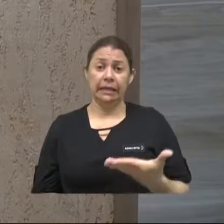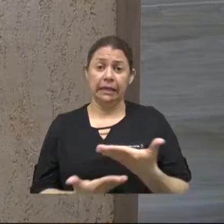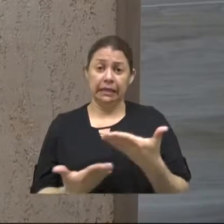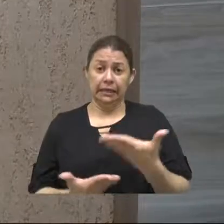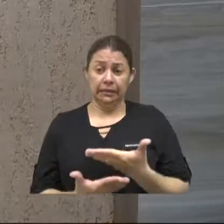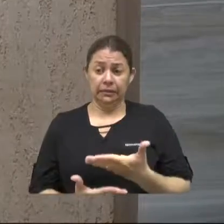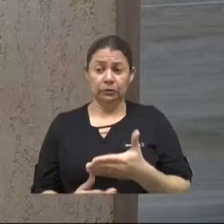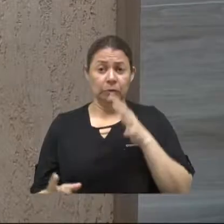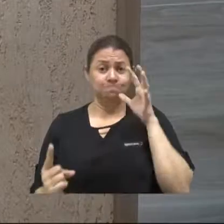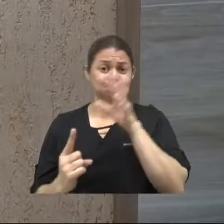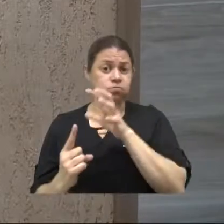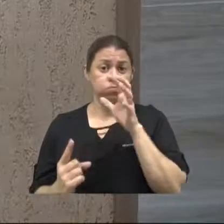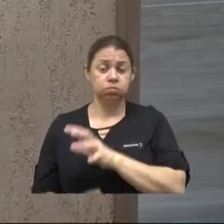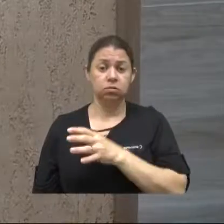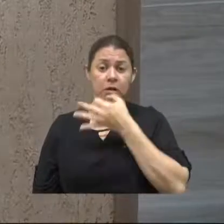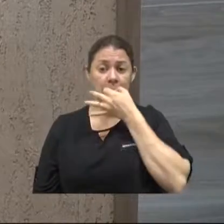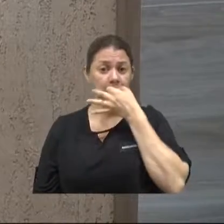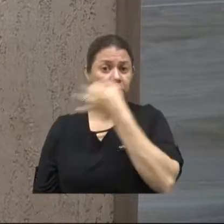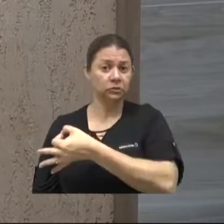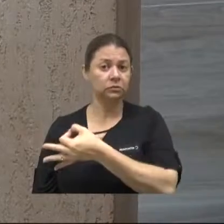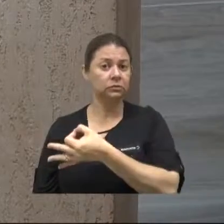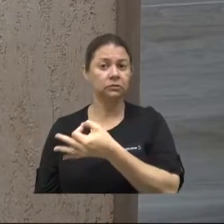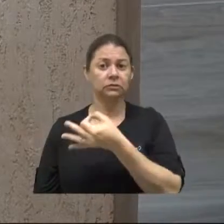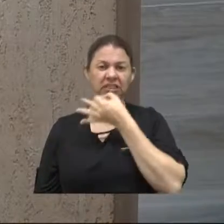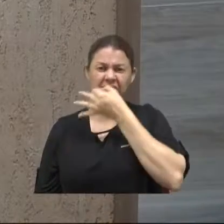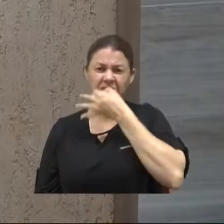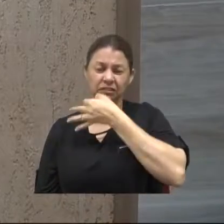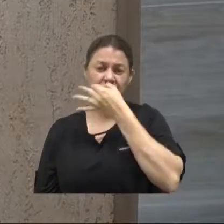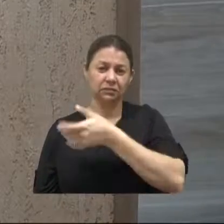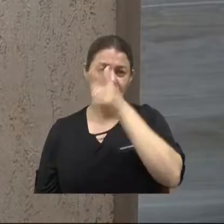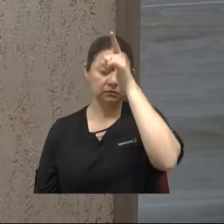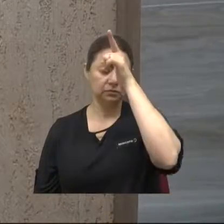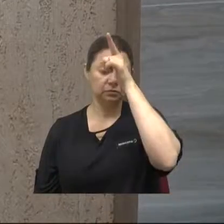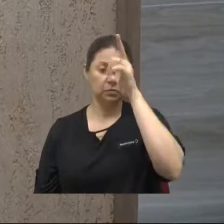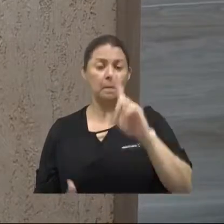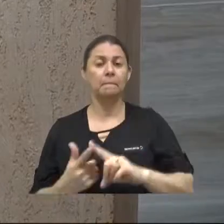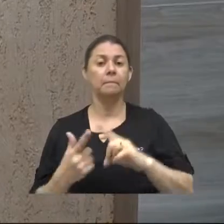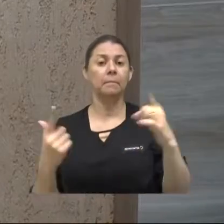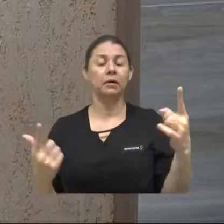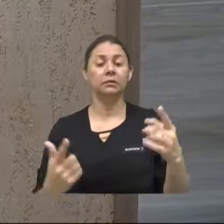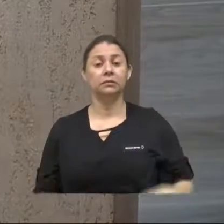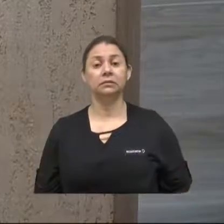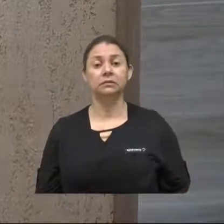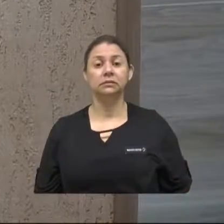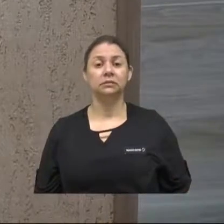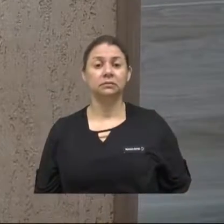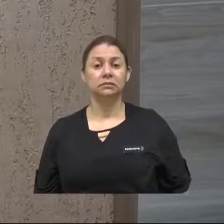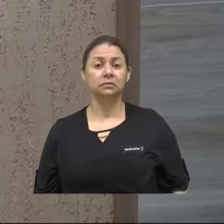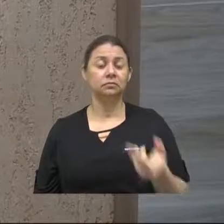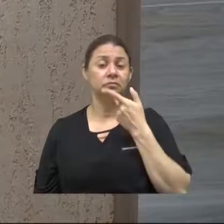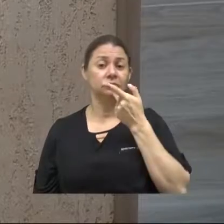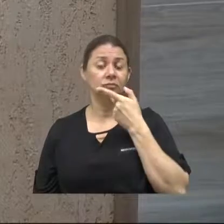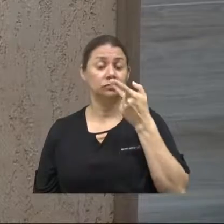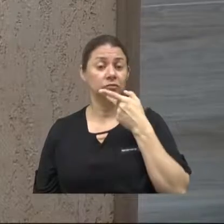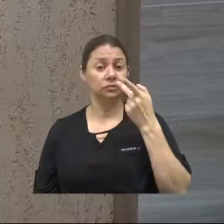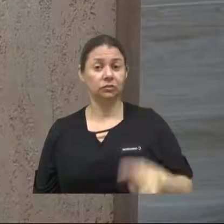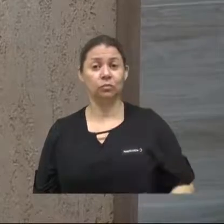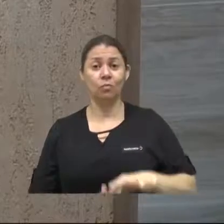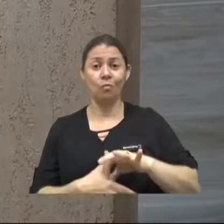política. O líder do prefeito como presidente da Câmara. Os poderes, eles